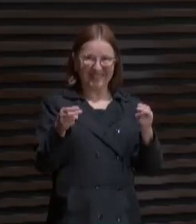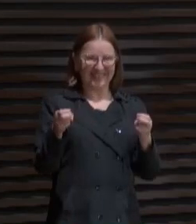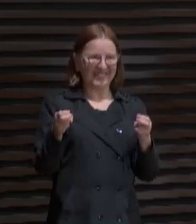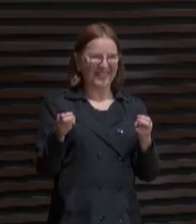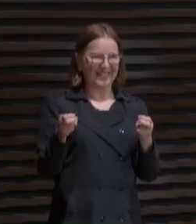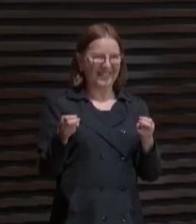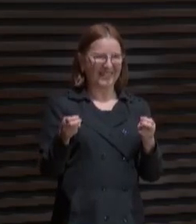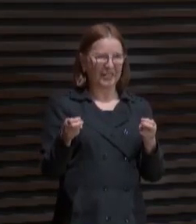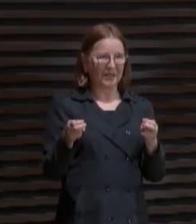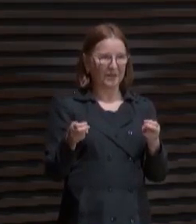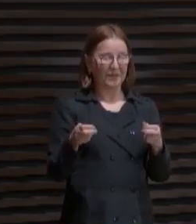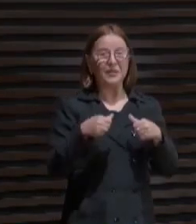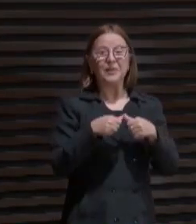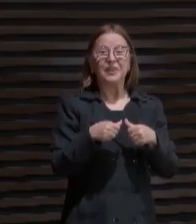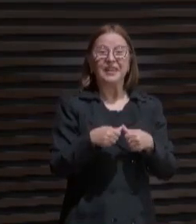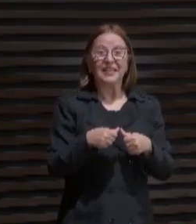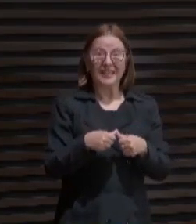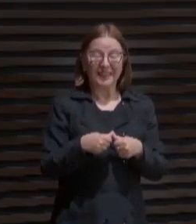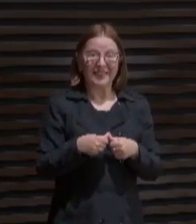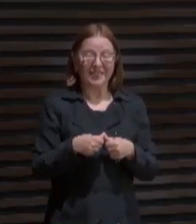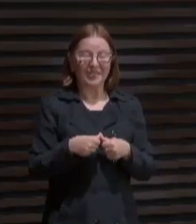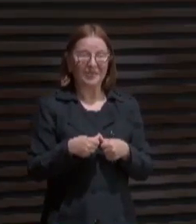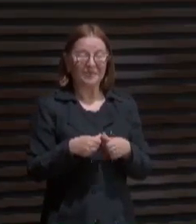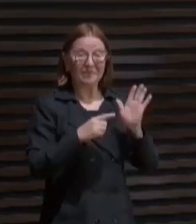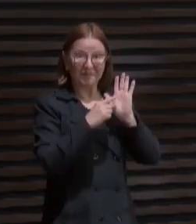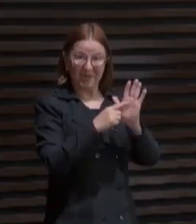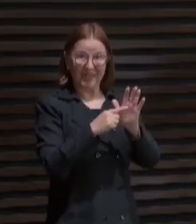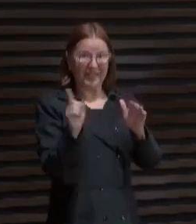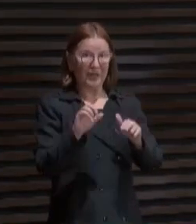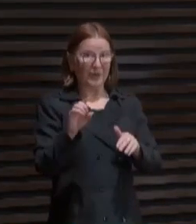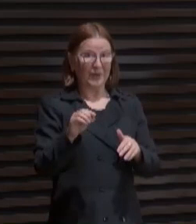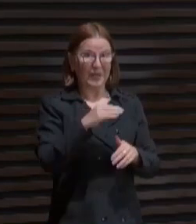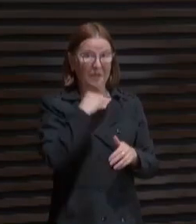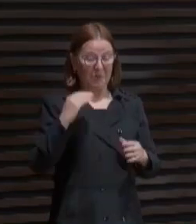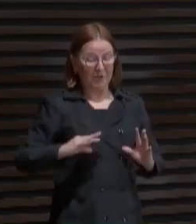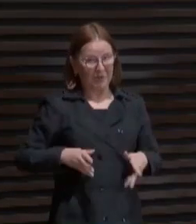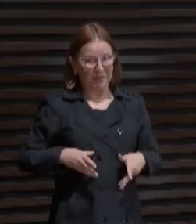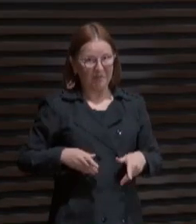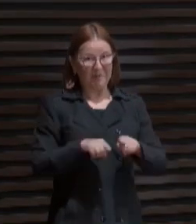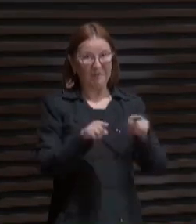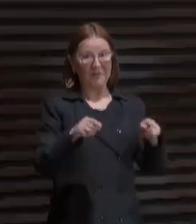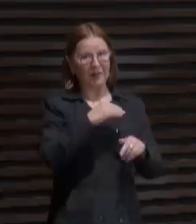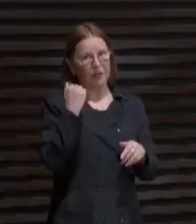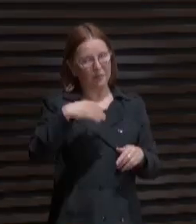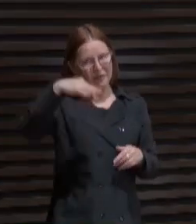o que isso também reflete não só na morte física, mas na morte espiritual?